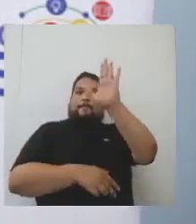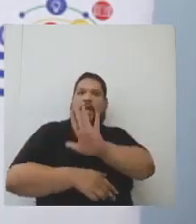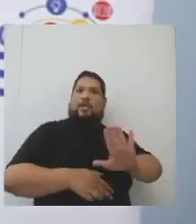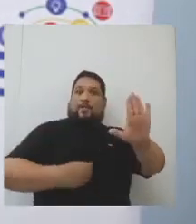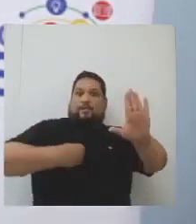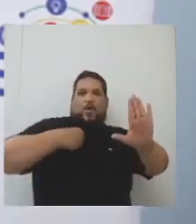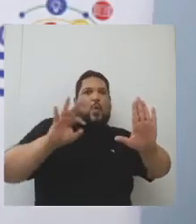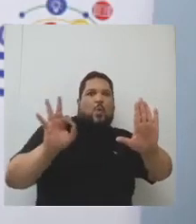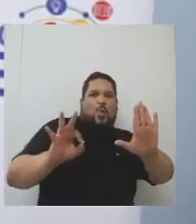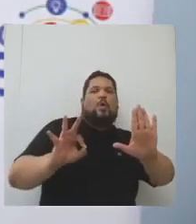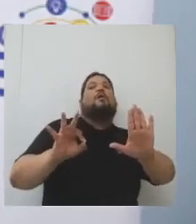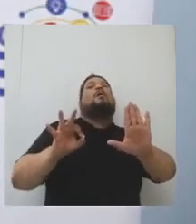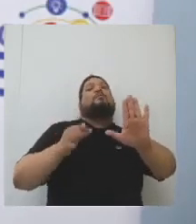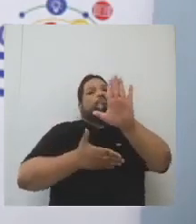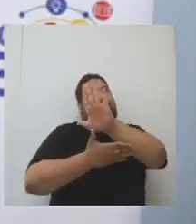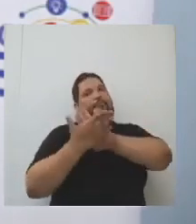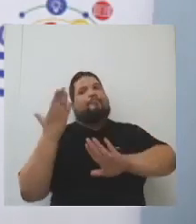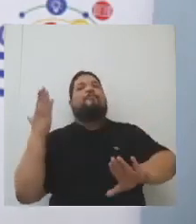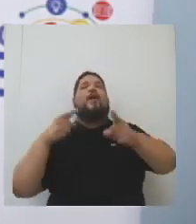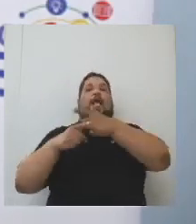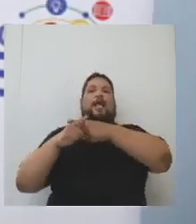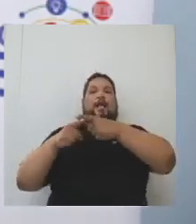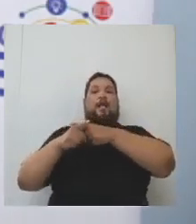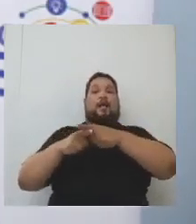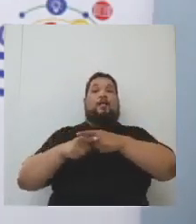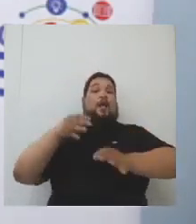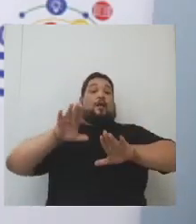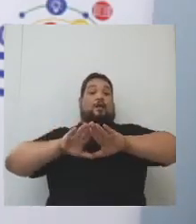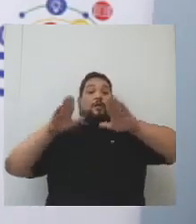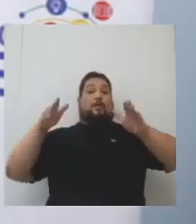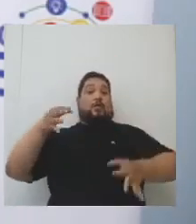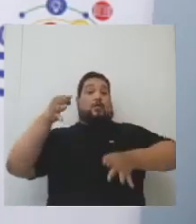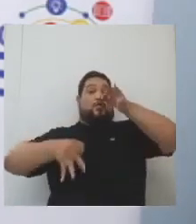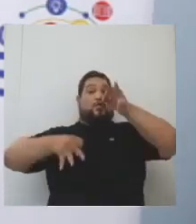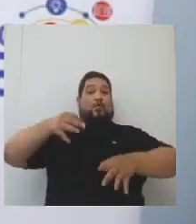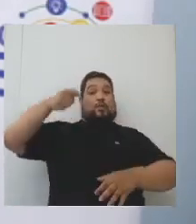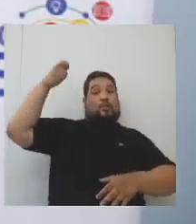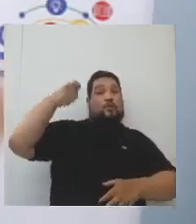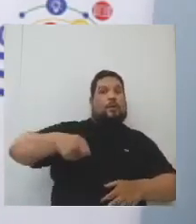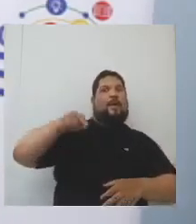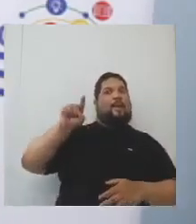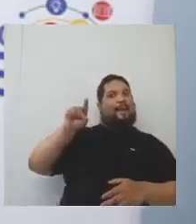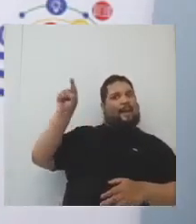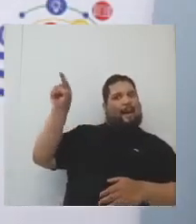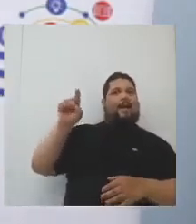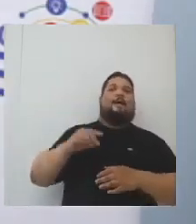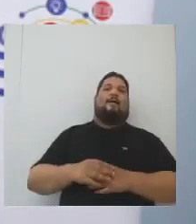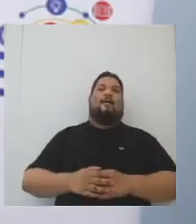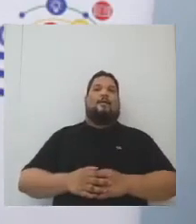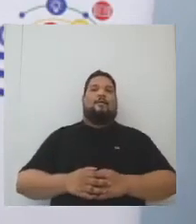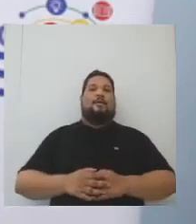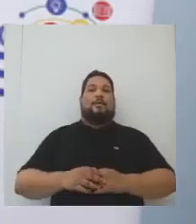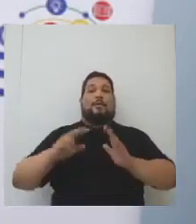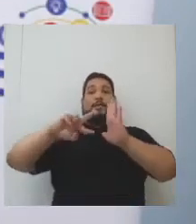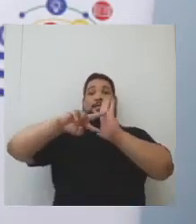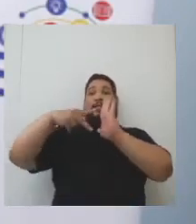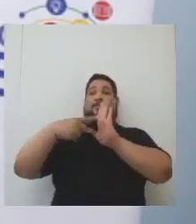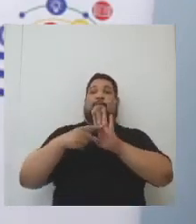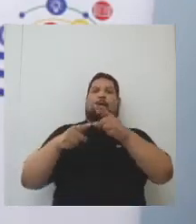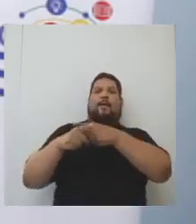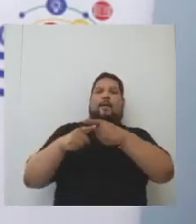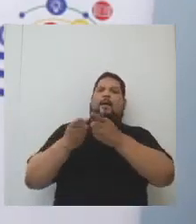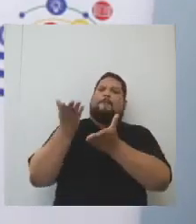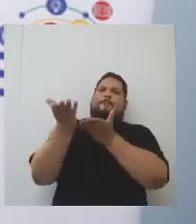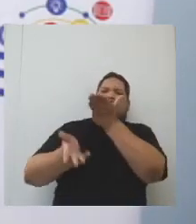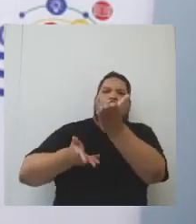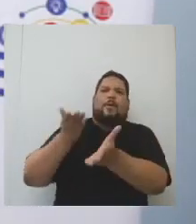teriam que ser enviados para a Inglaterra para que o julgamento acontecesse lá. Então, os ingleses eram tratados de